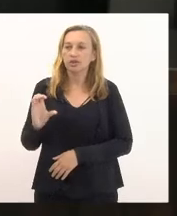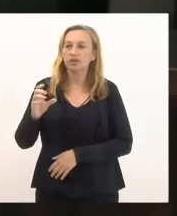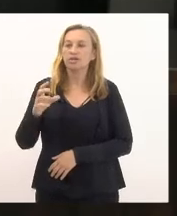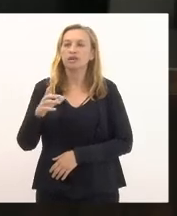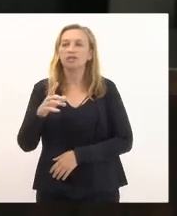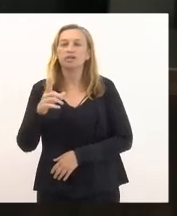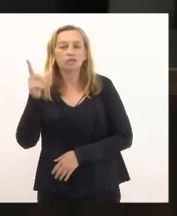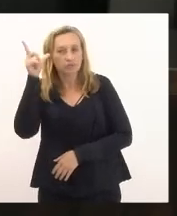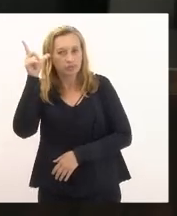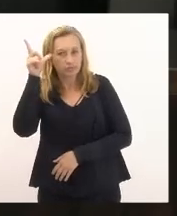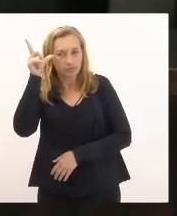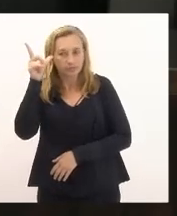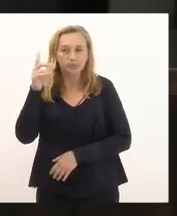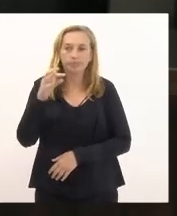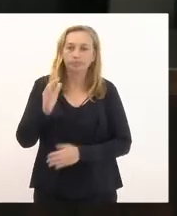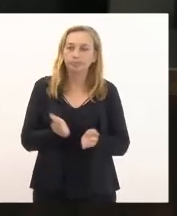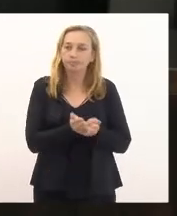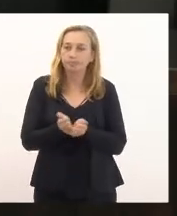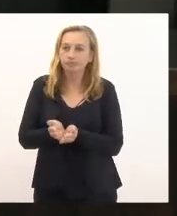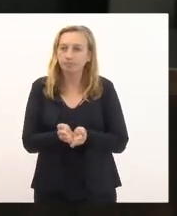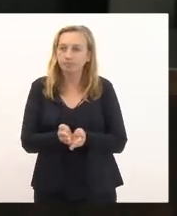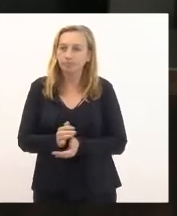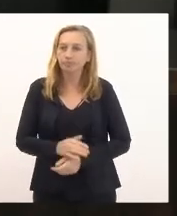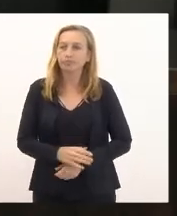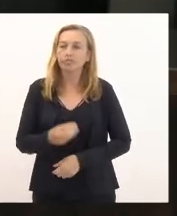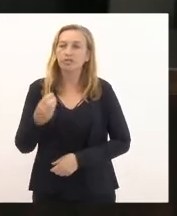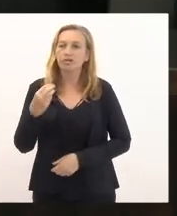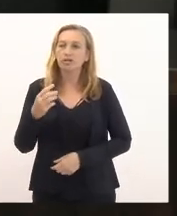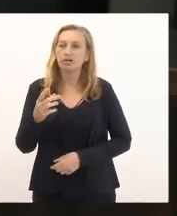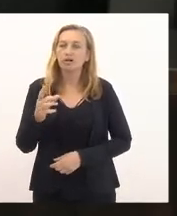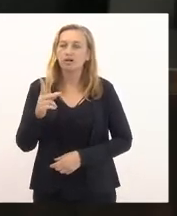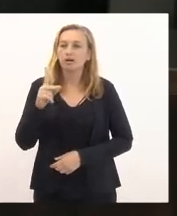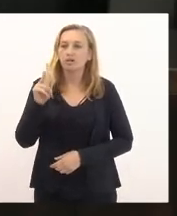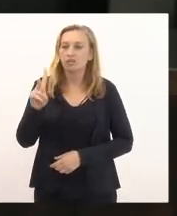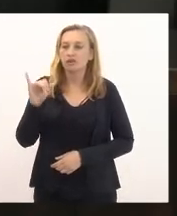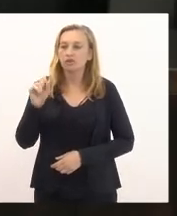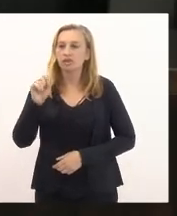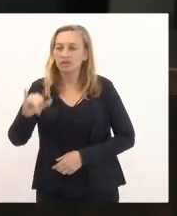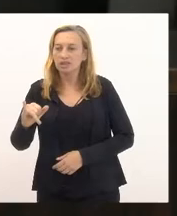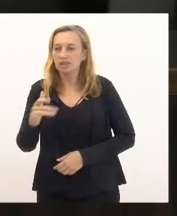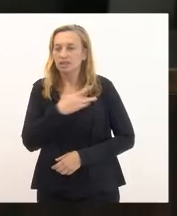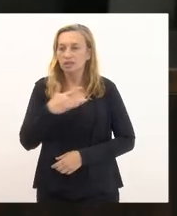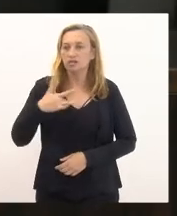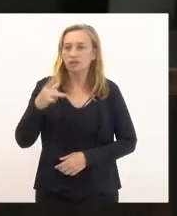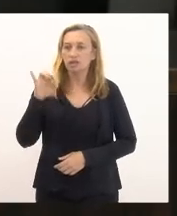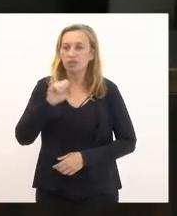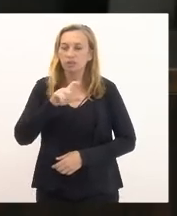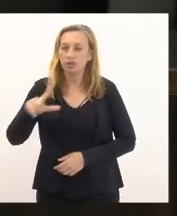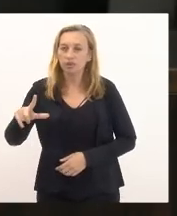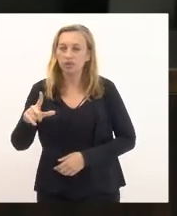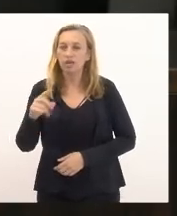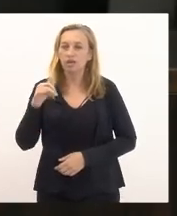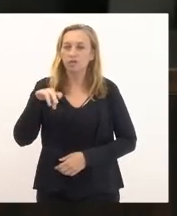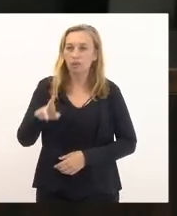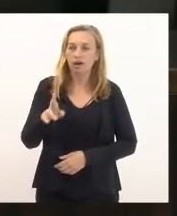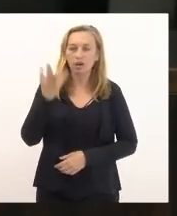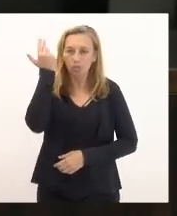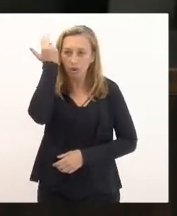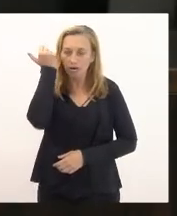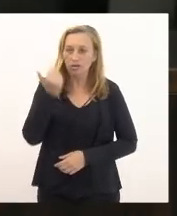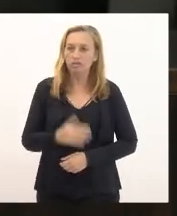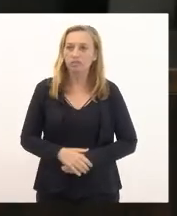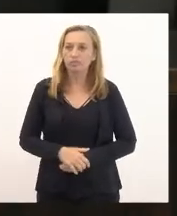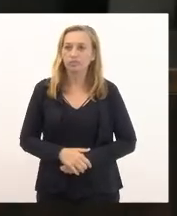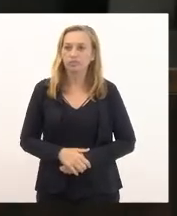deputada Lucinha, Bebetão, Valdeci da Saúde, Daniel Librelon, Eliomar Coelho.